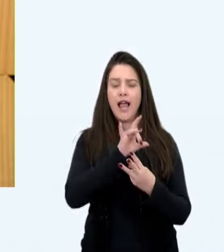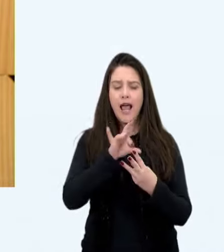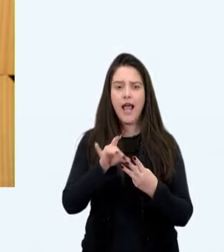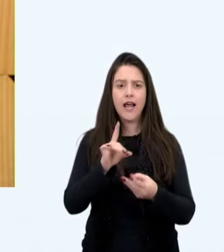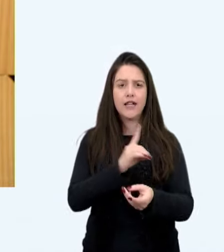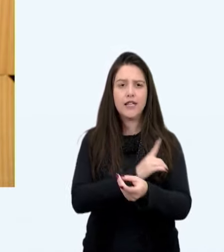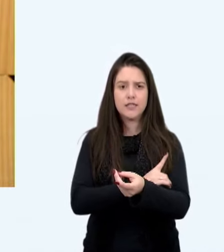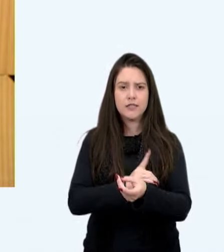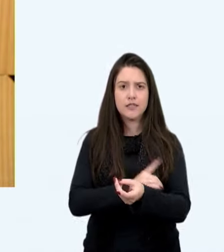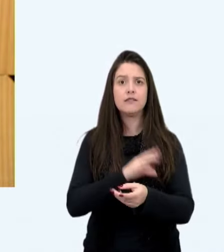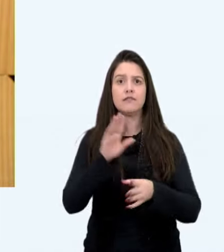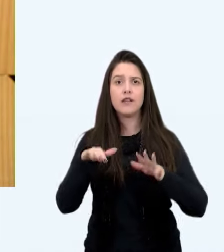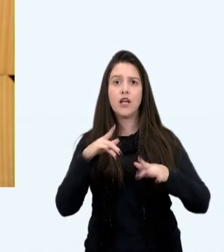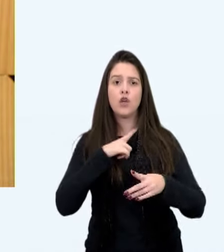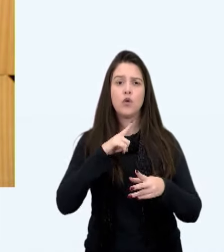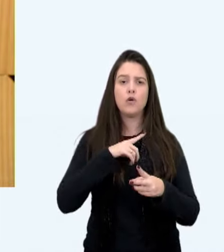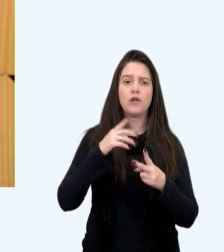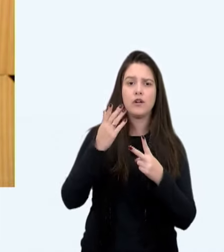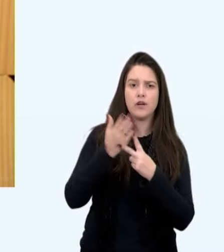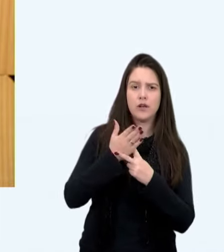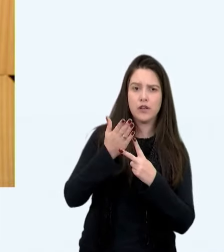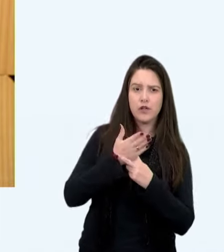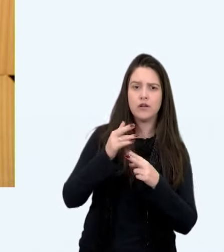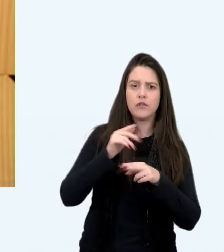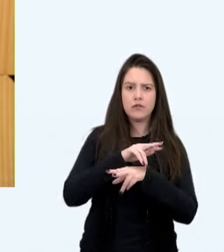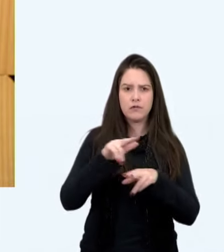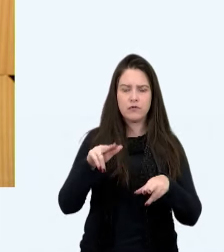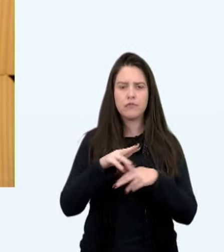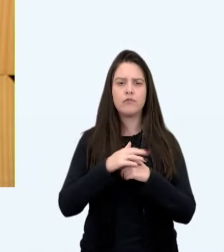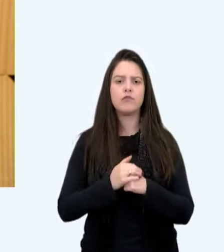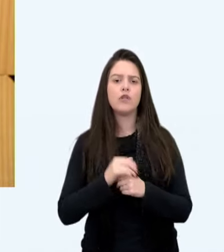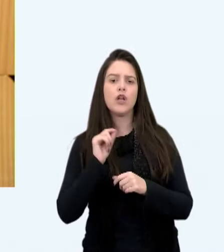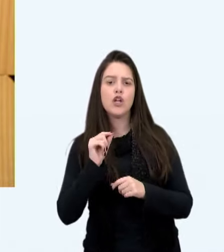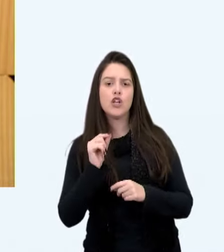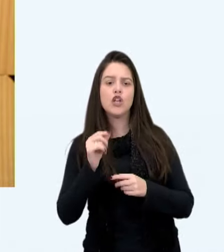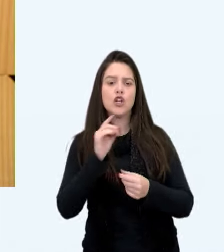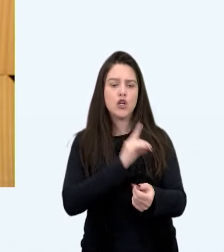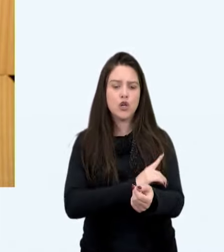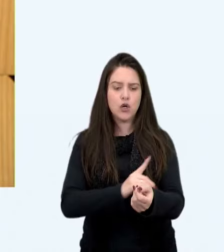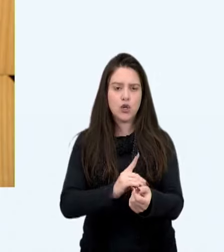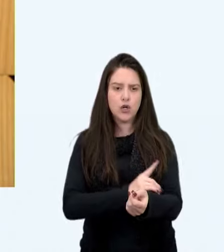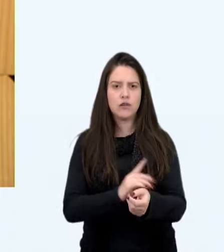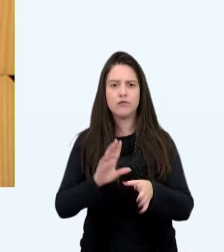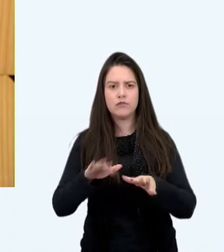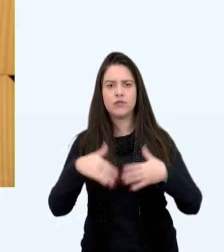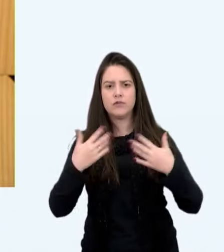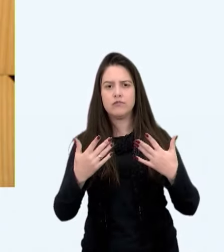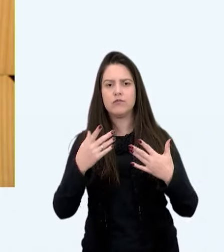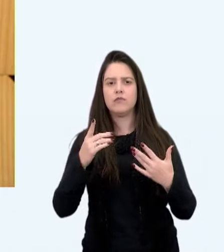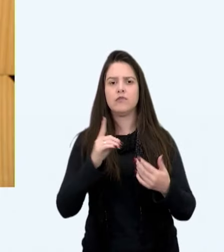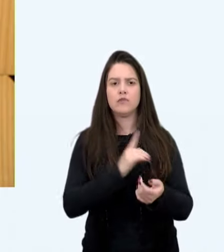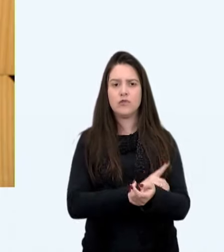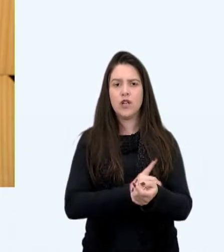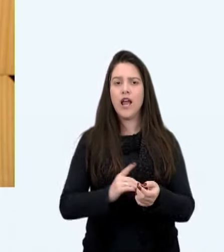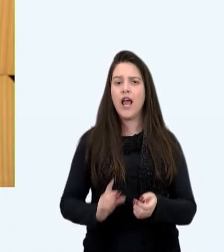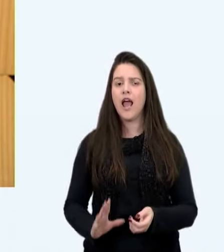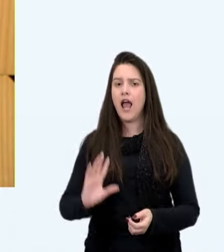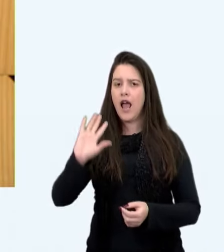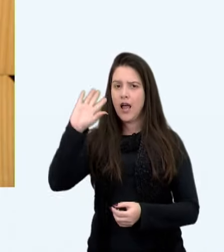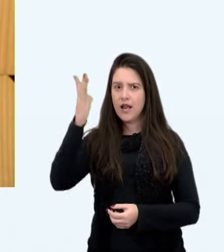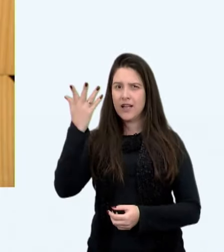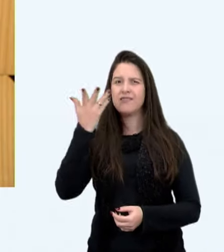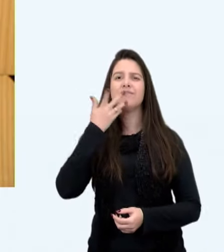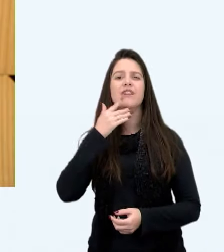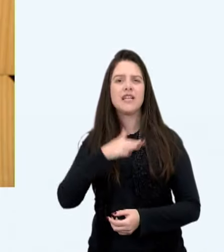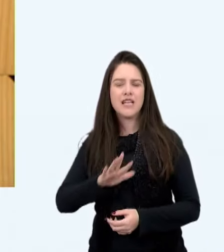vai ter uma causa que pode ser considerada diferente, né? No caso do diabetes tipo 1, que é um diabetes que acomete mais